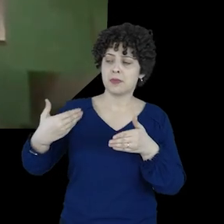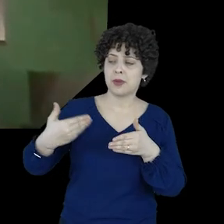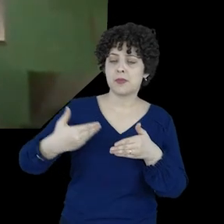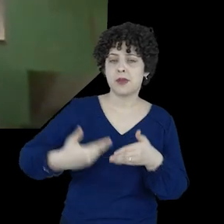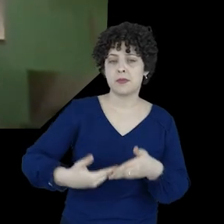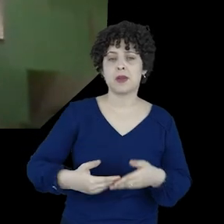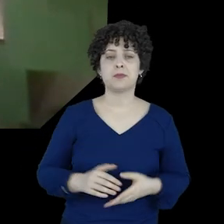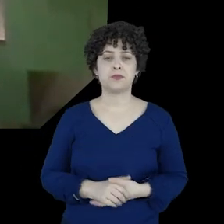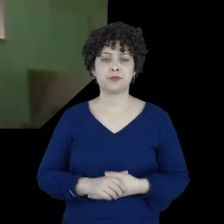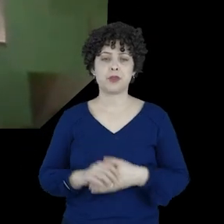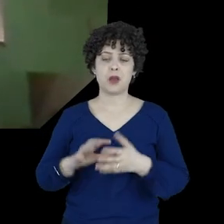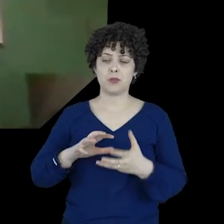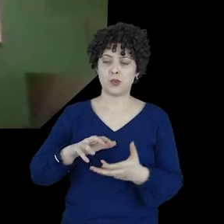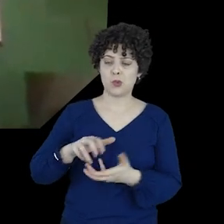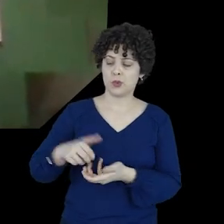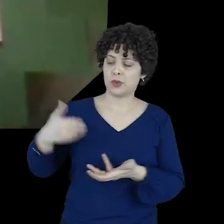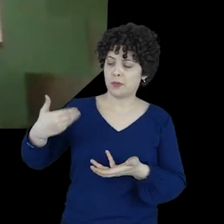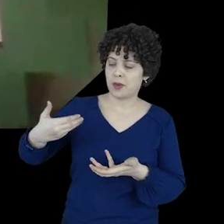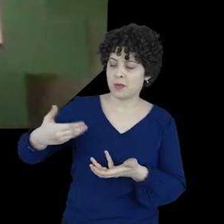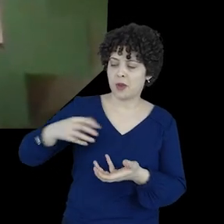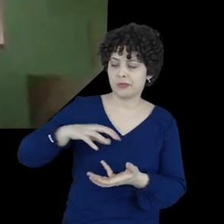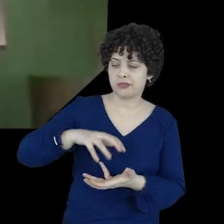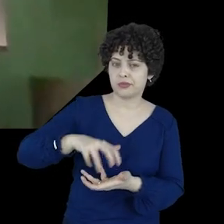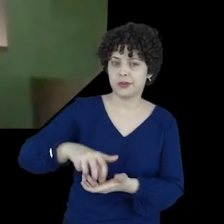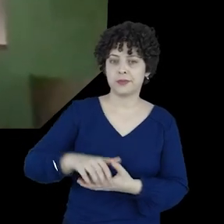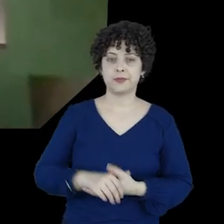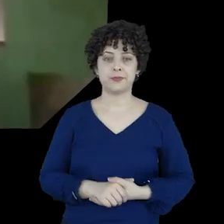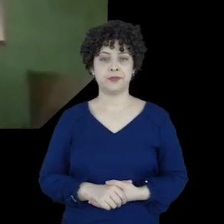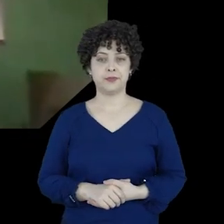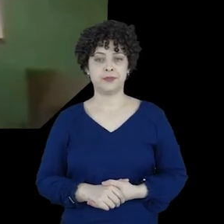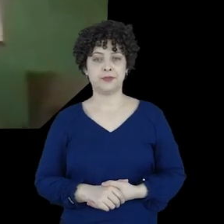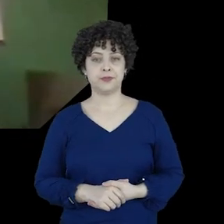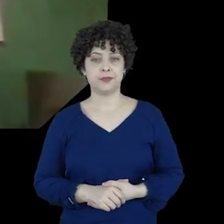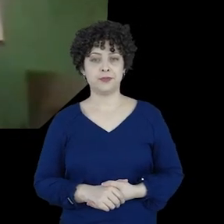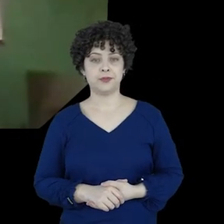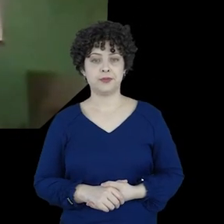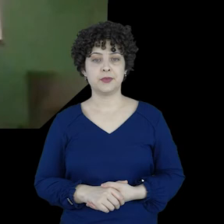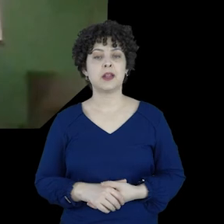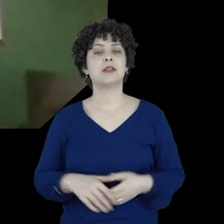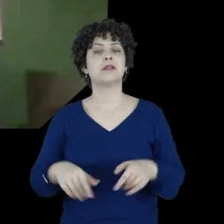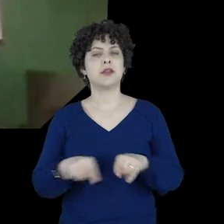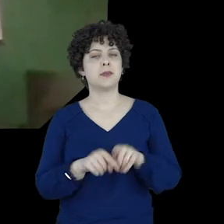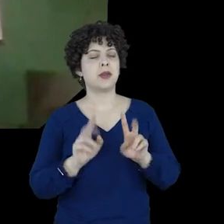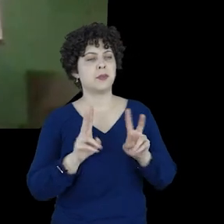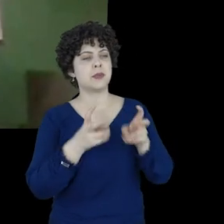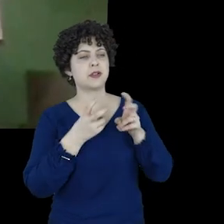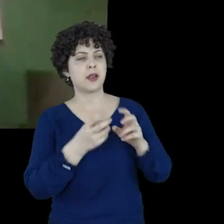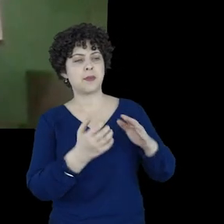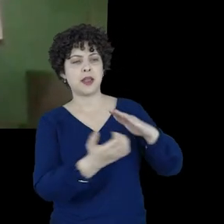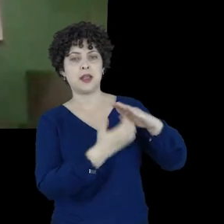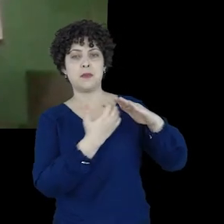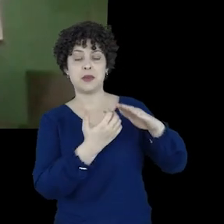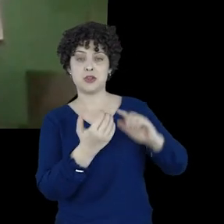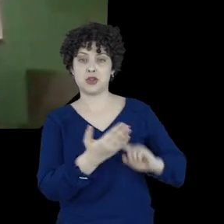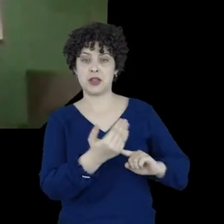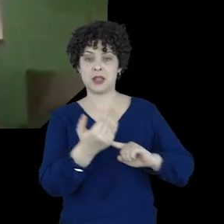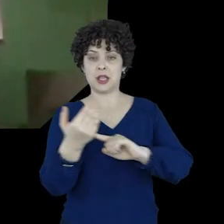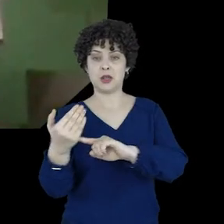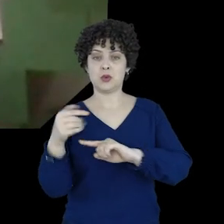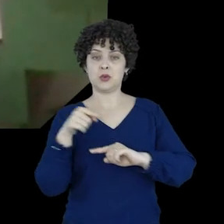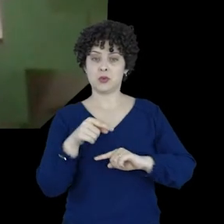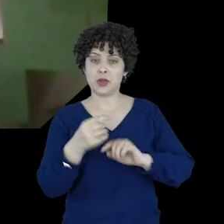vem acontecendo de forma global recentemente. Vejo também empresas de